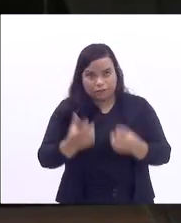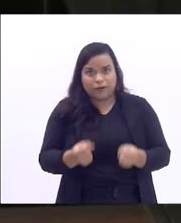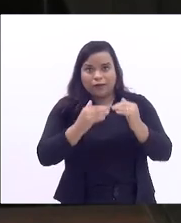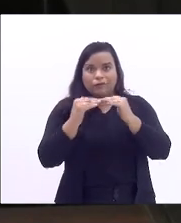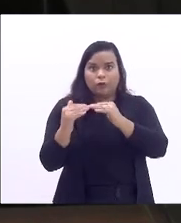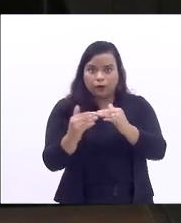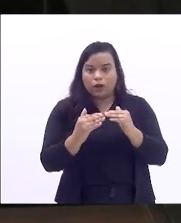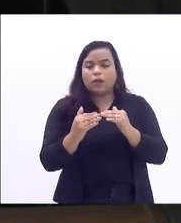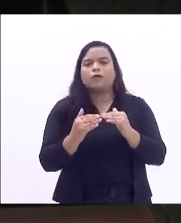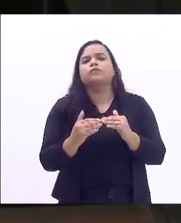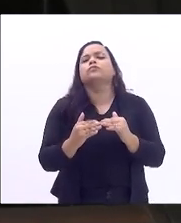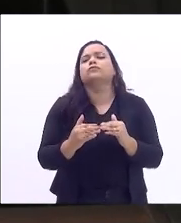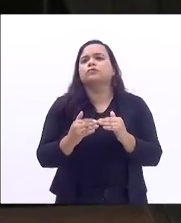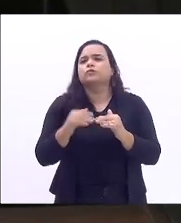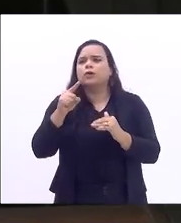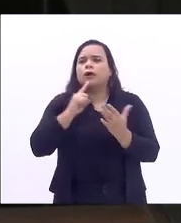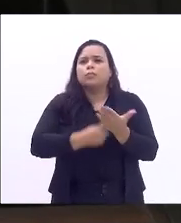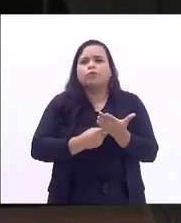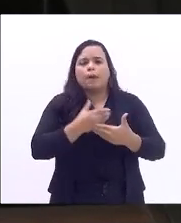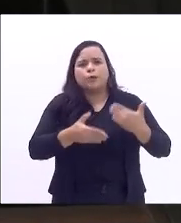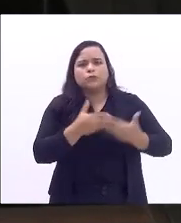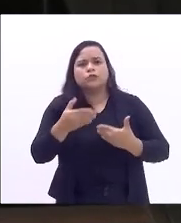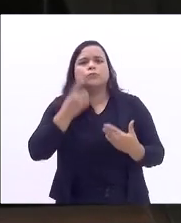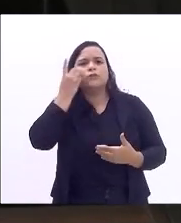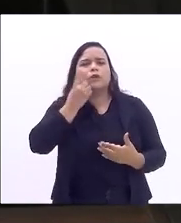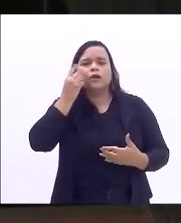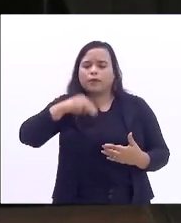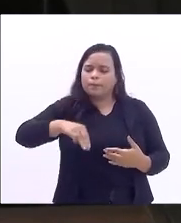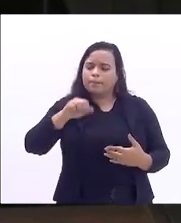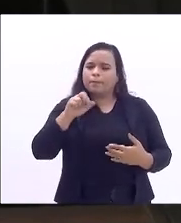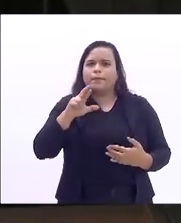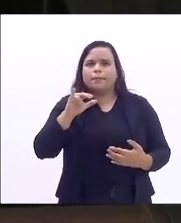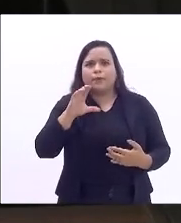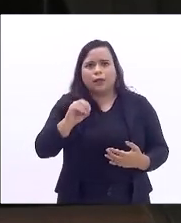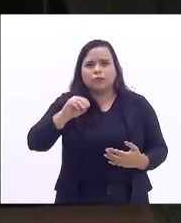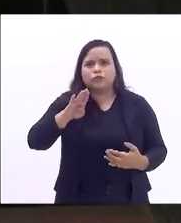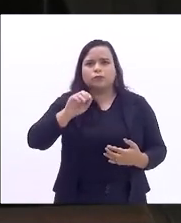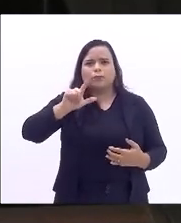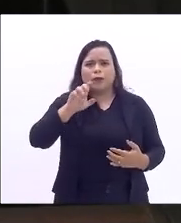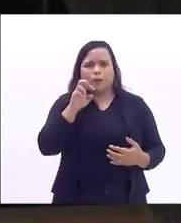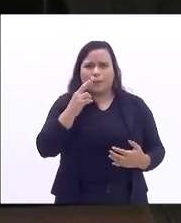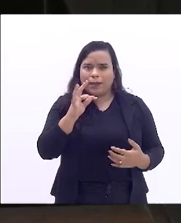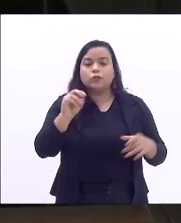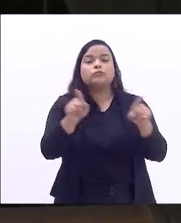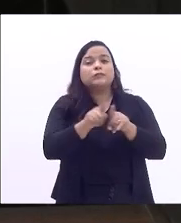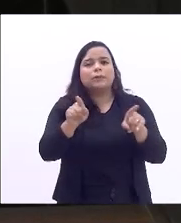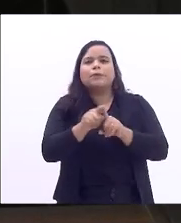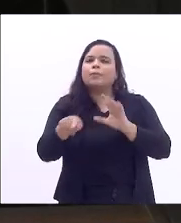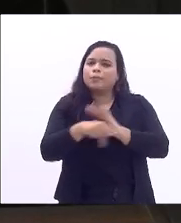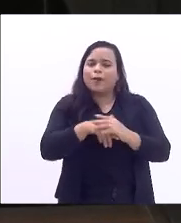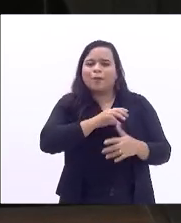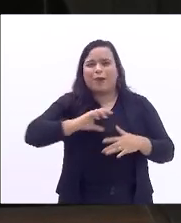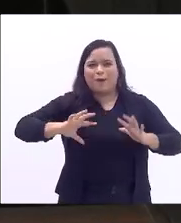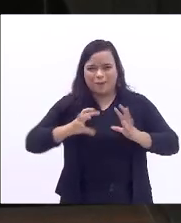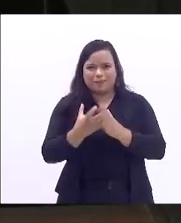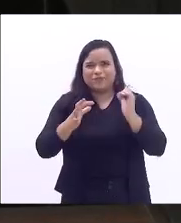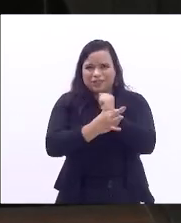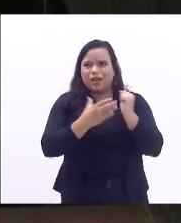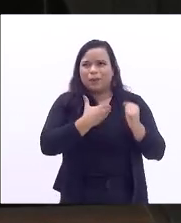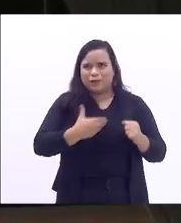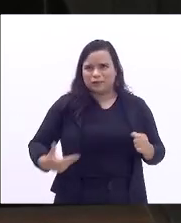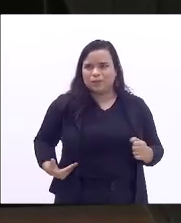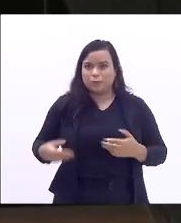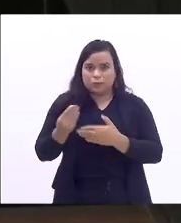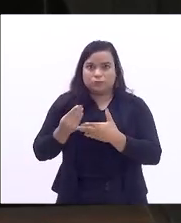num acordo de procedimento com deputado Márcio Alberto que também é da comissão de Segurança Pública porque dei